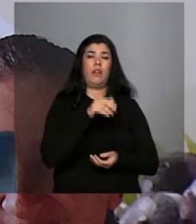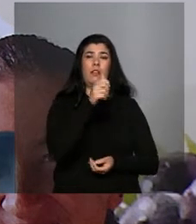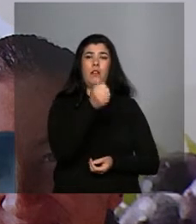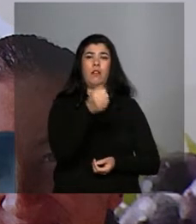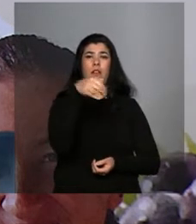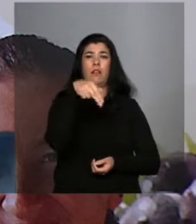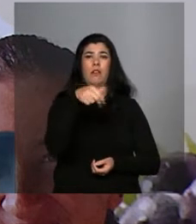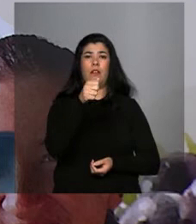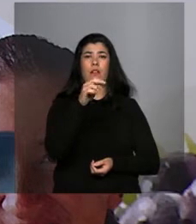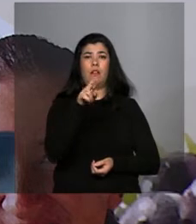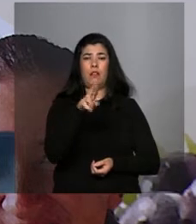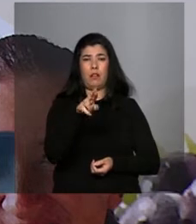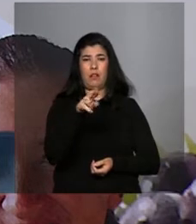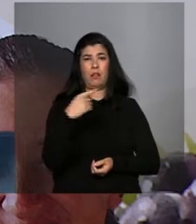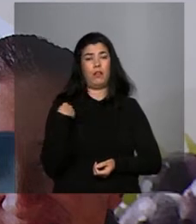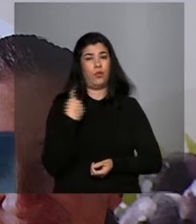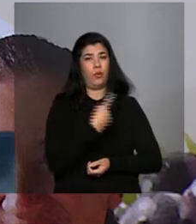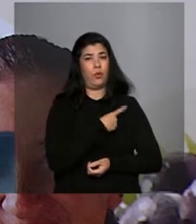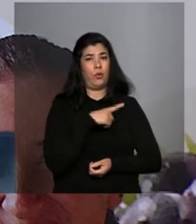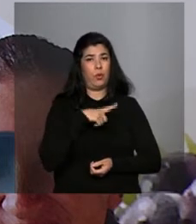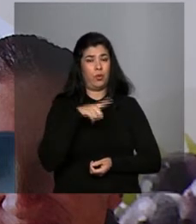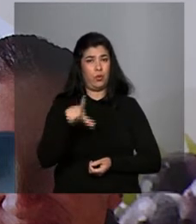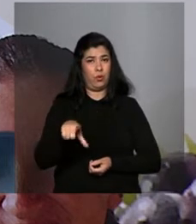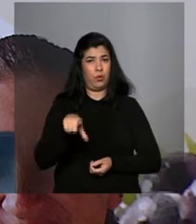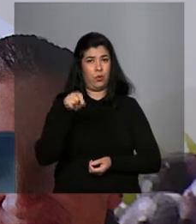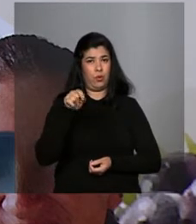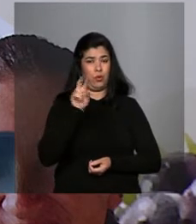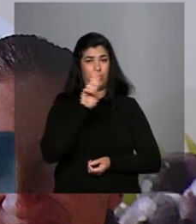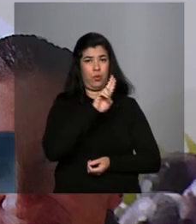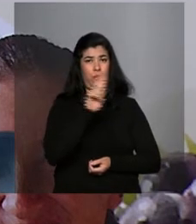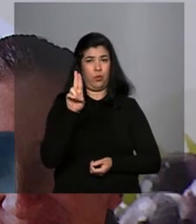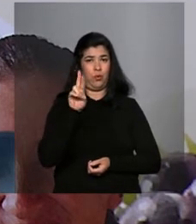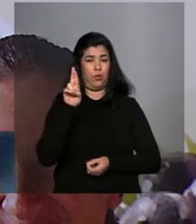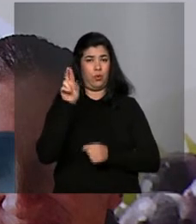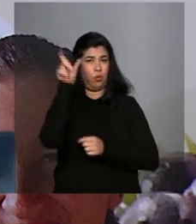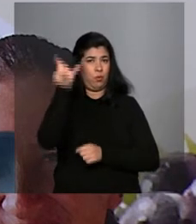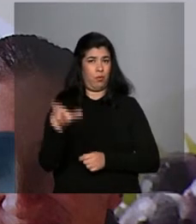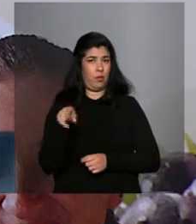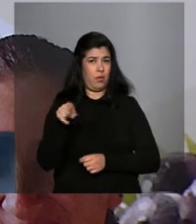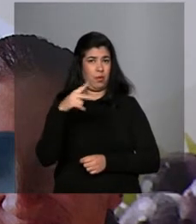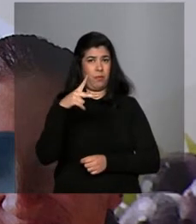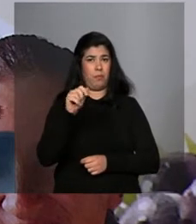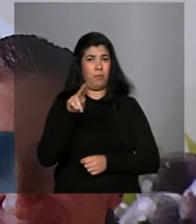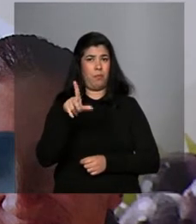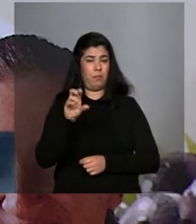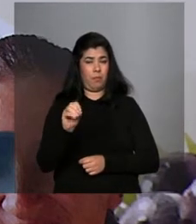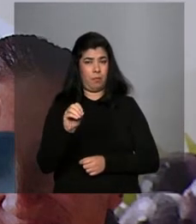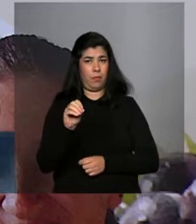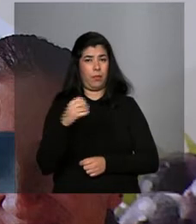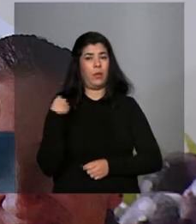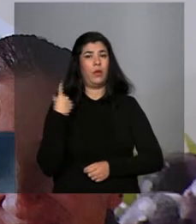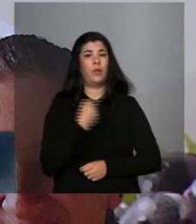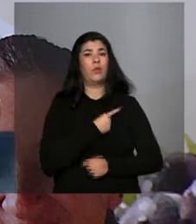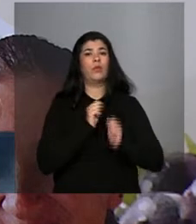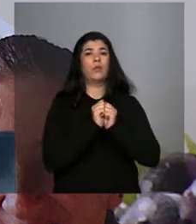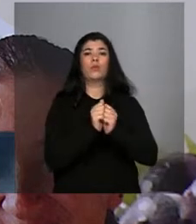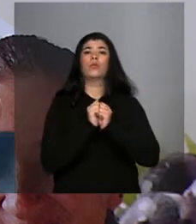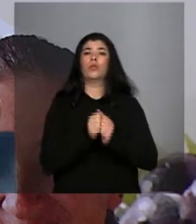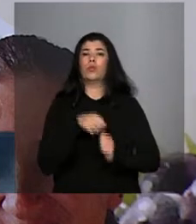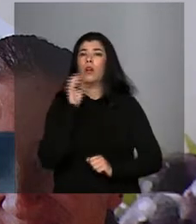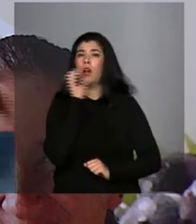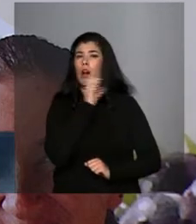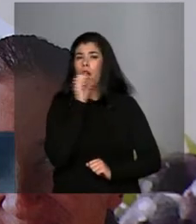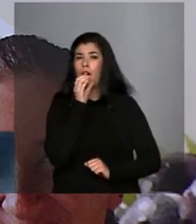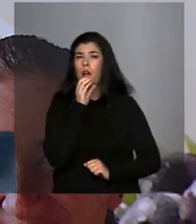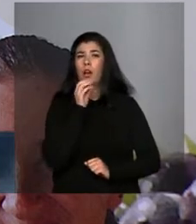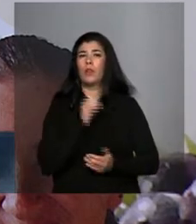Nós, com a indicação do nome do Paulo Guilherme, nós vamos acelerar a